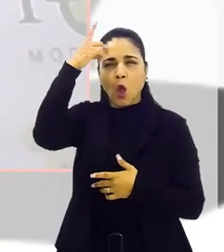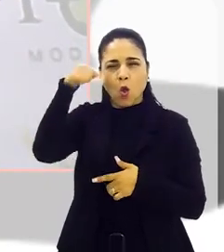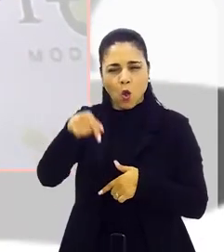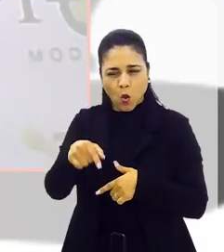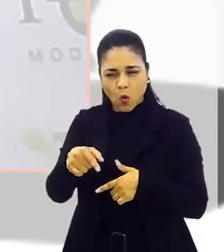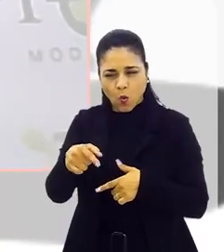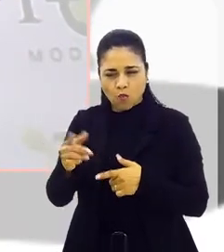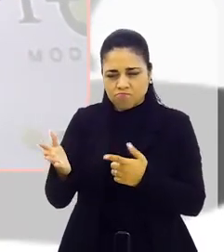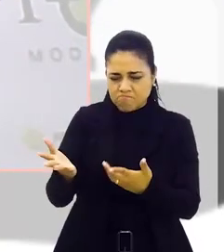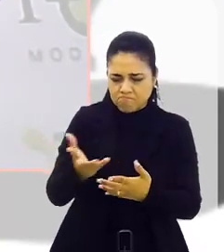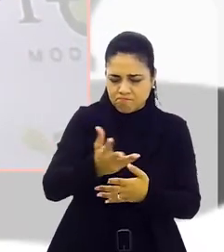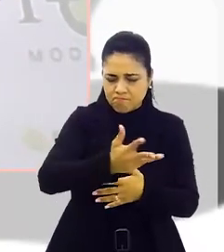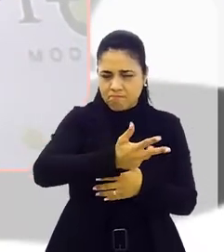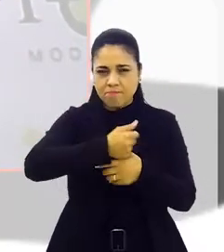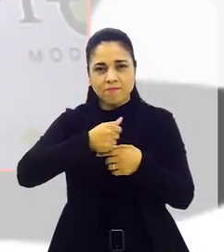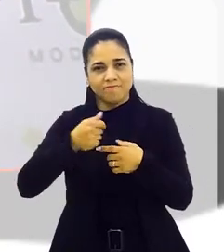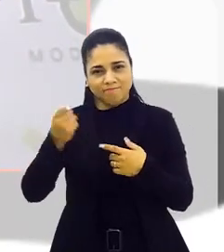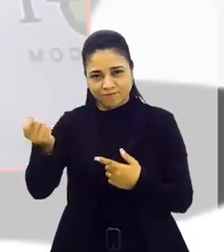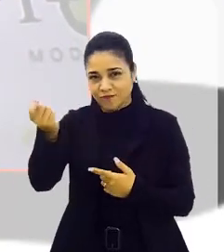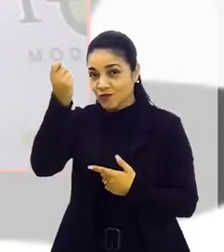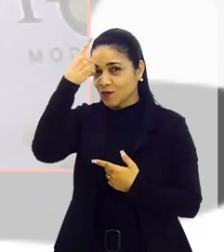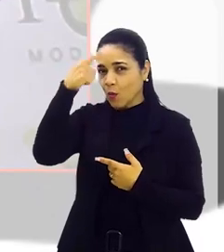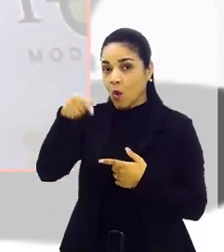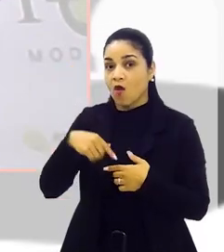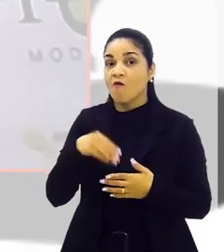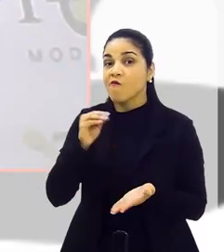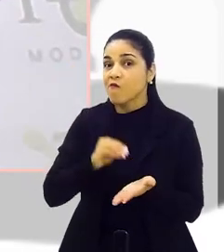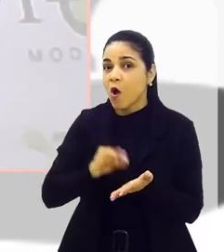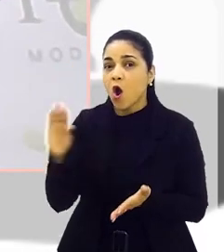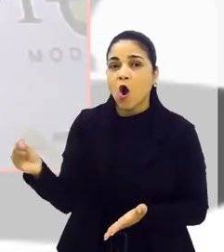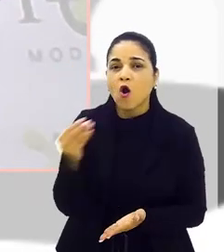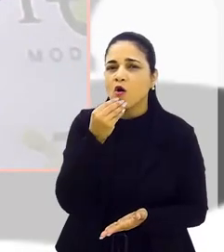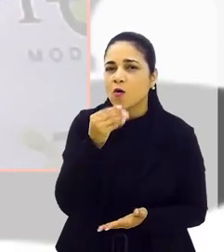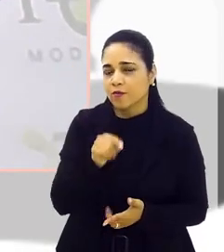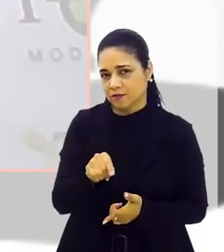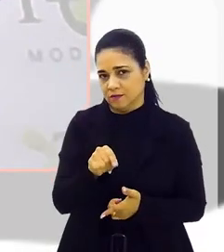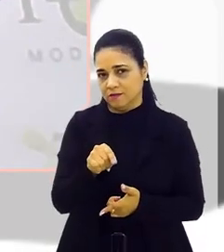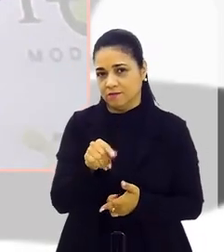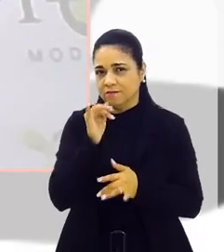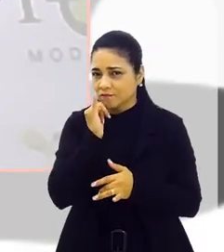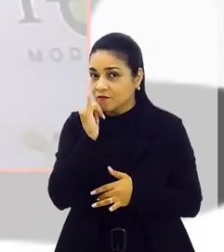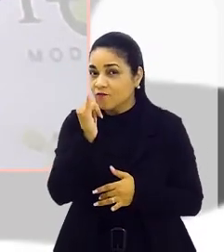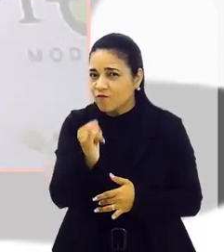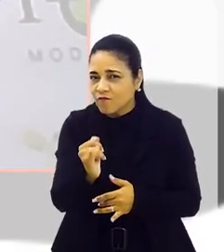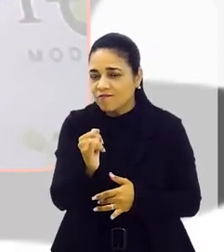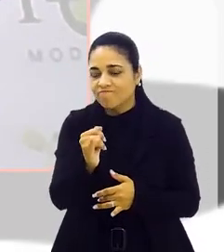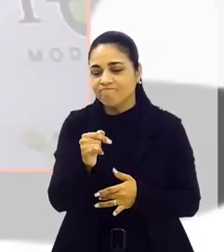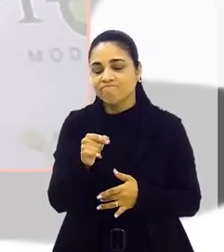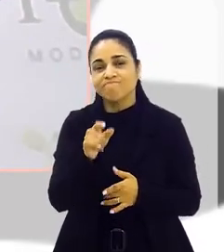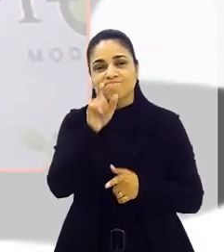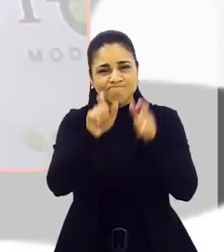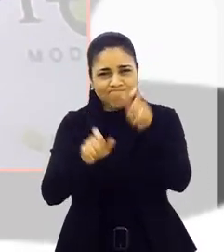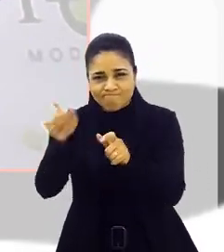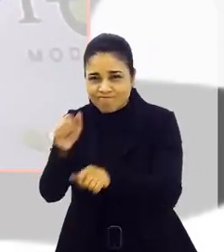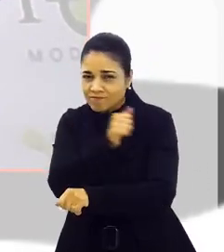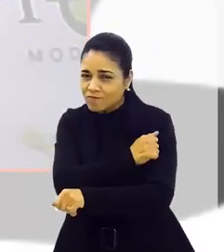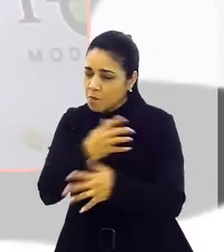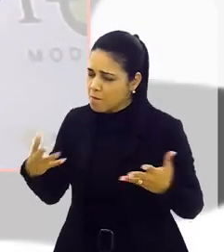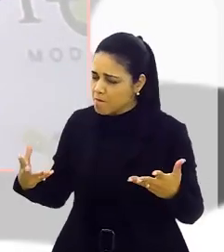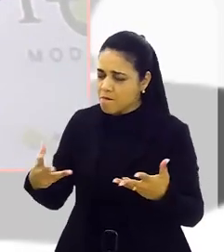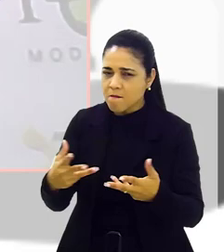extremamente talentosos. O que faltam a eles são oportunidades, é o que eu sempre falo para todo mundo. Eles são